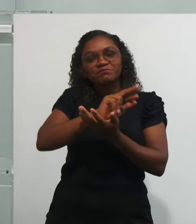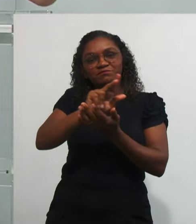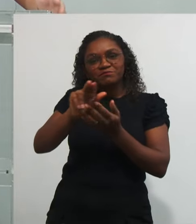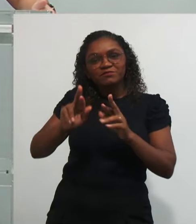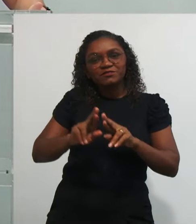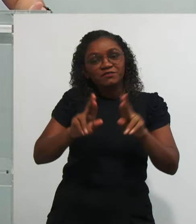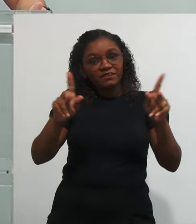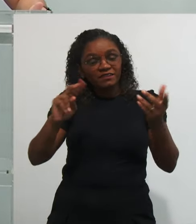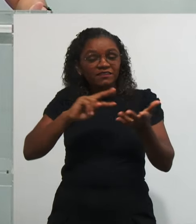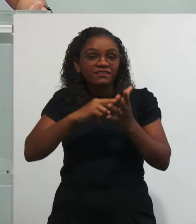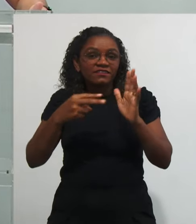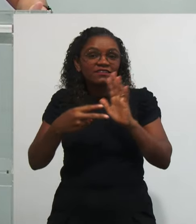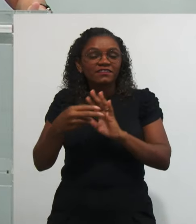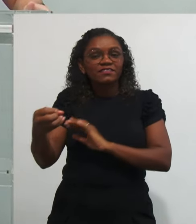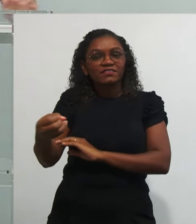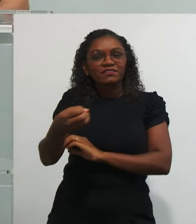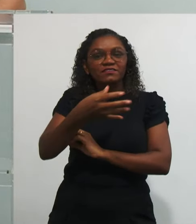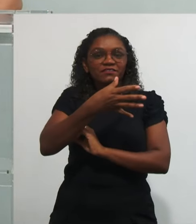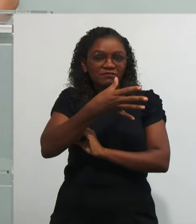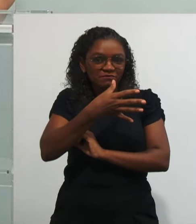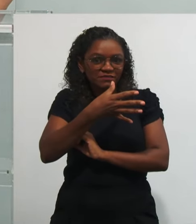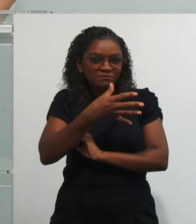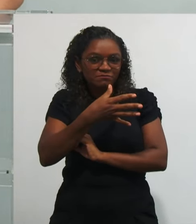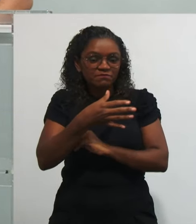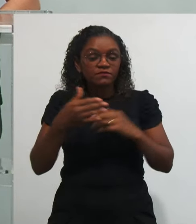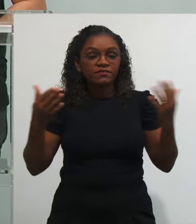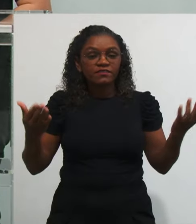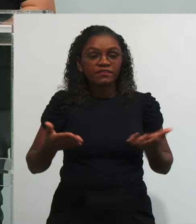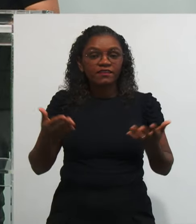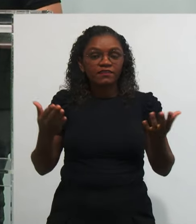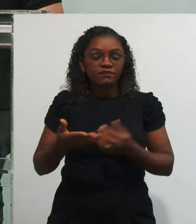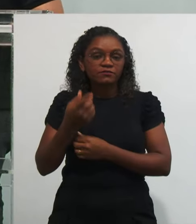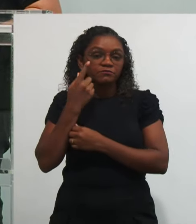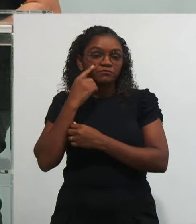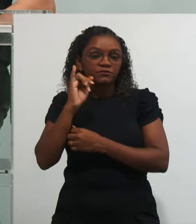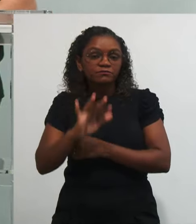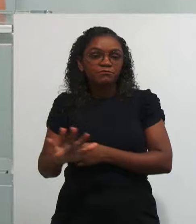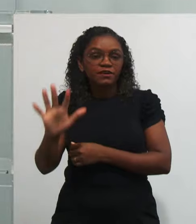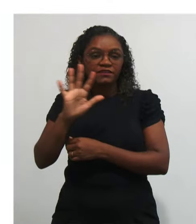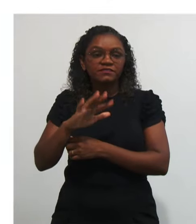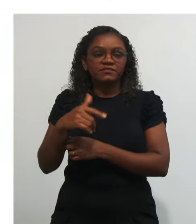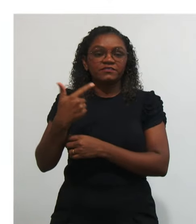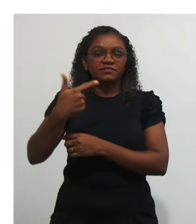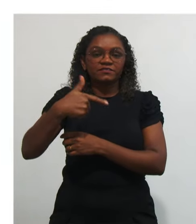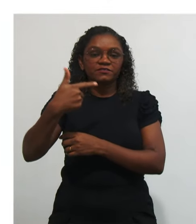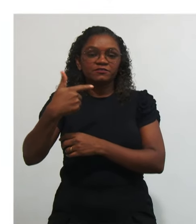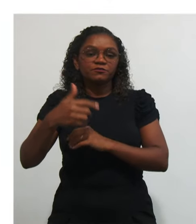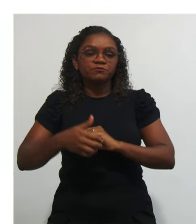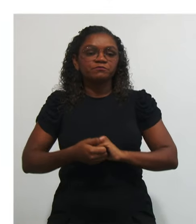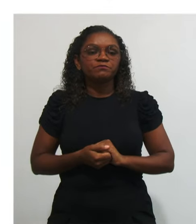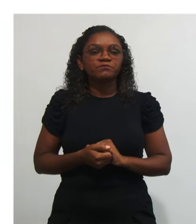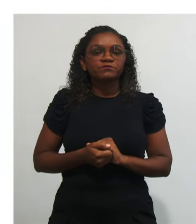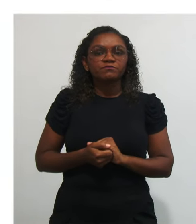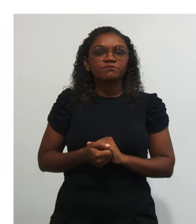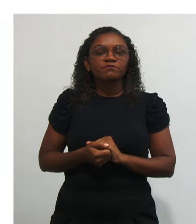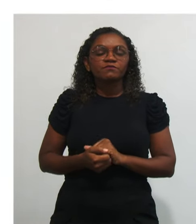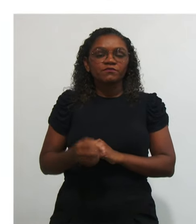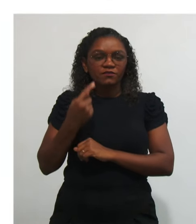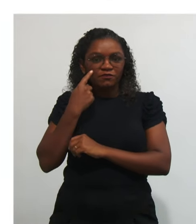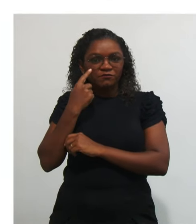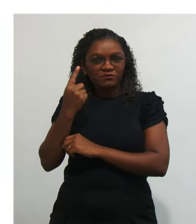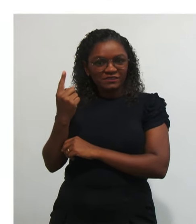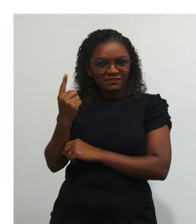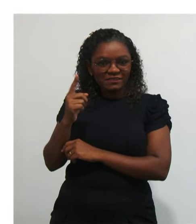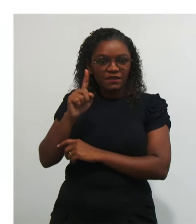são inovações tecnológicas tá agora acompanhe comigo essa outra imagem Observe aí que você tem um